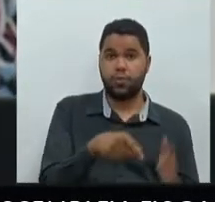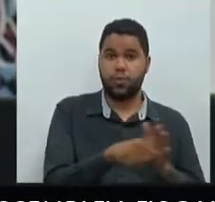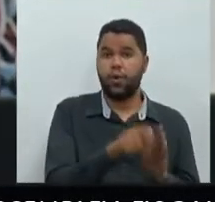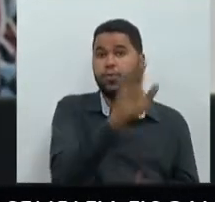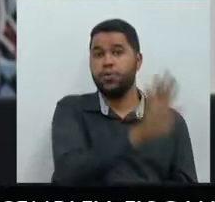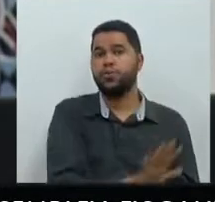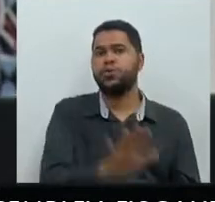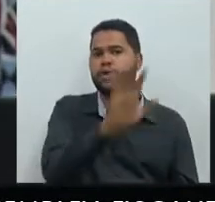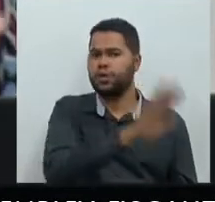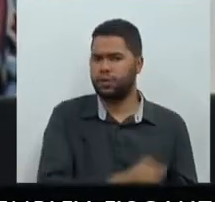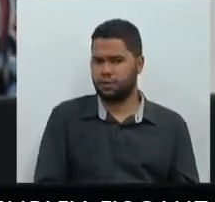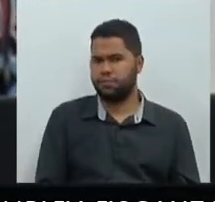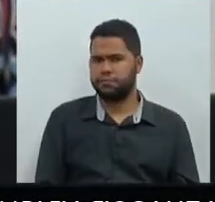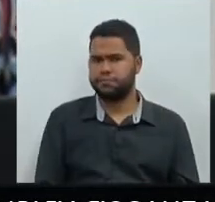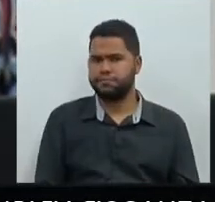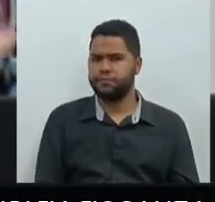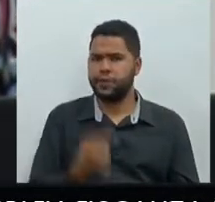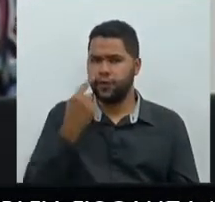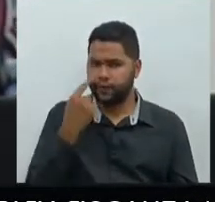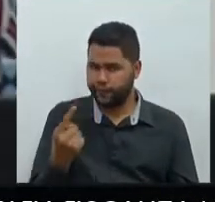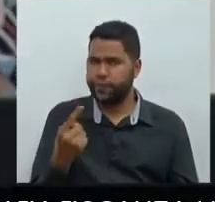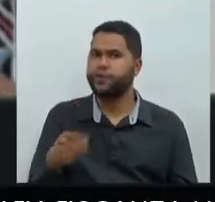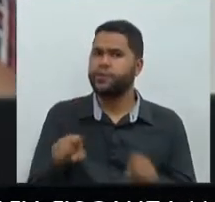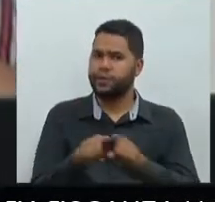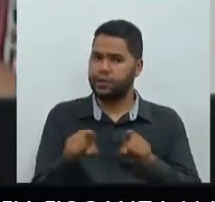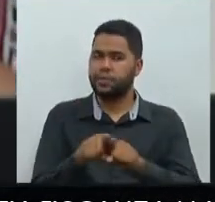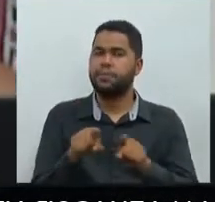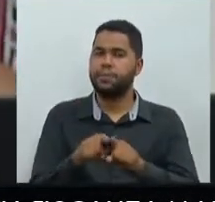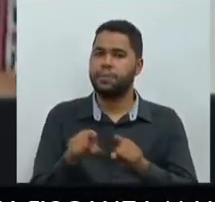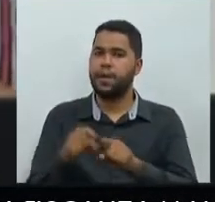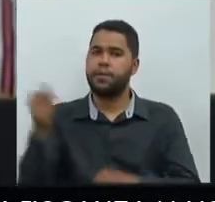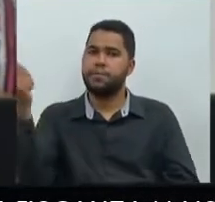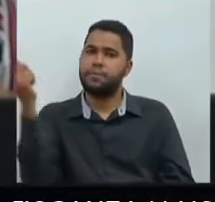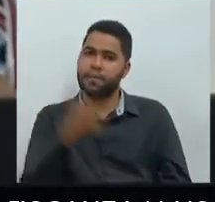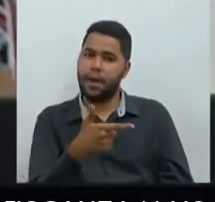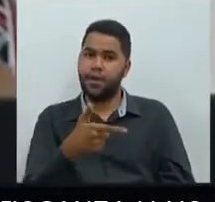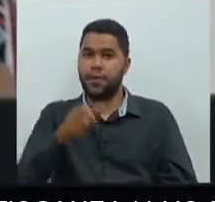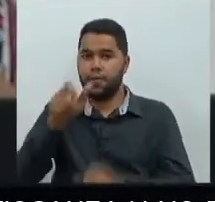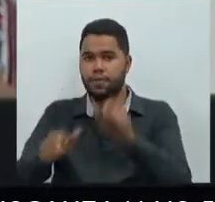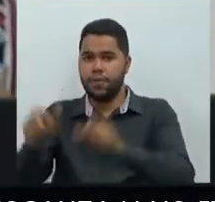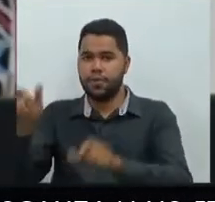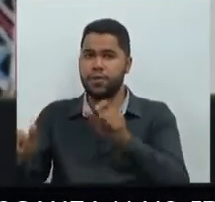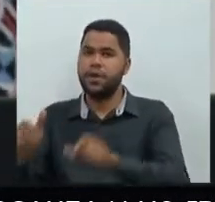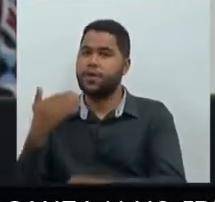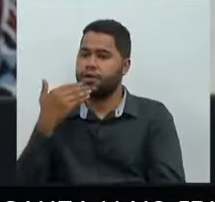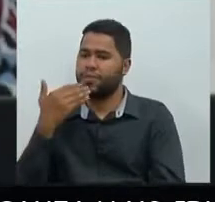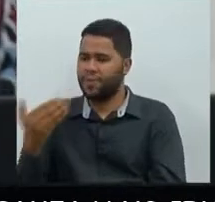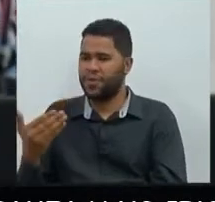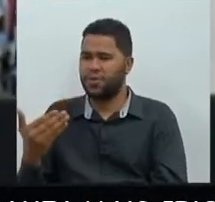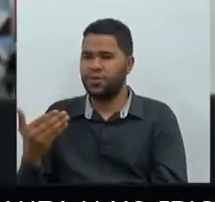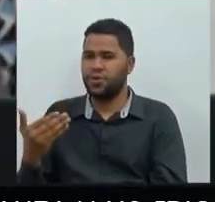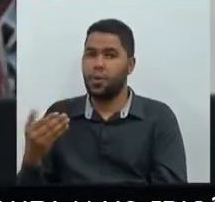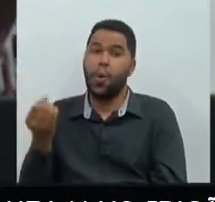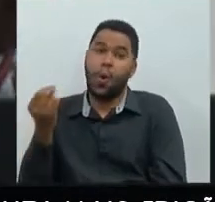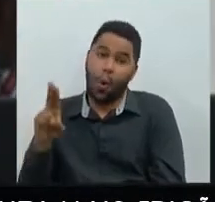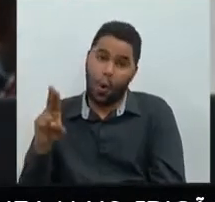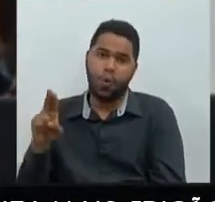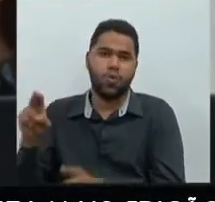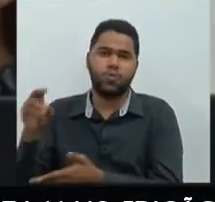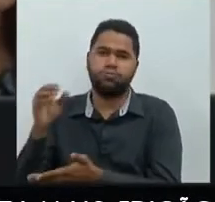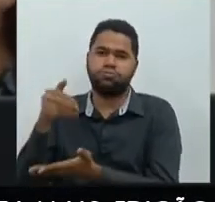geral. Então, vejam bem, né, o índice também muito maior das pessoas que pediram para serem desligadas ou por justa